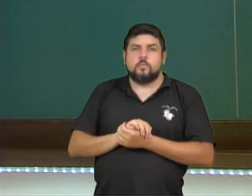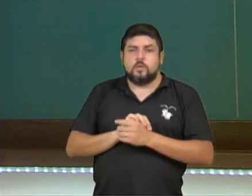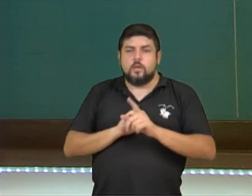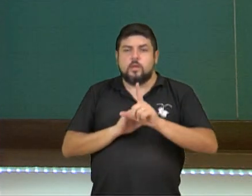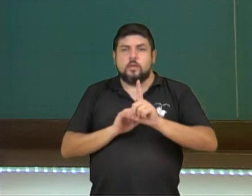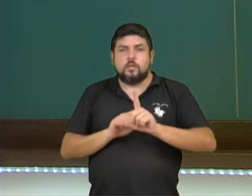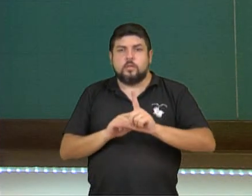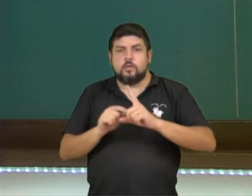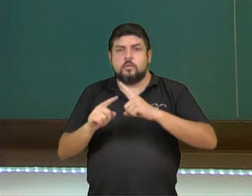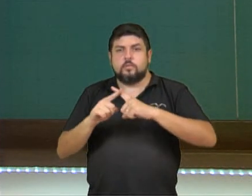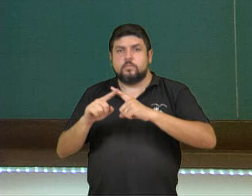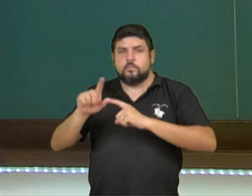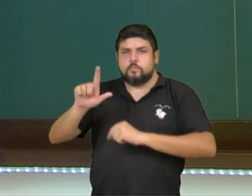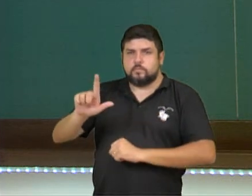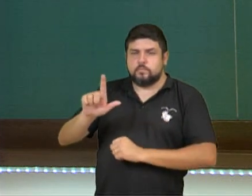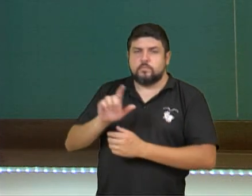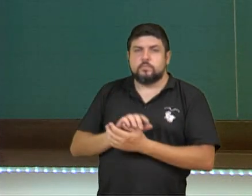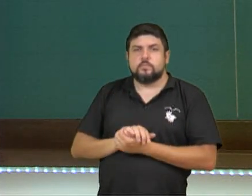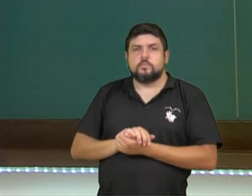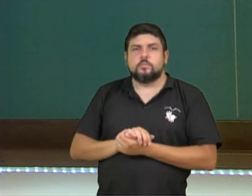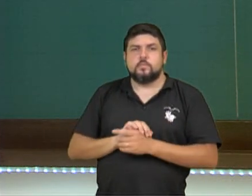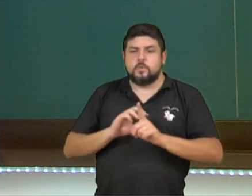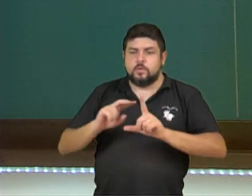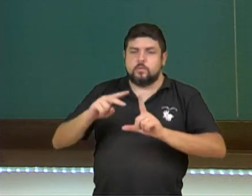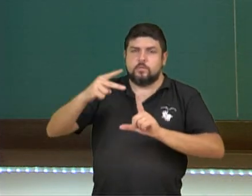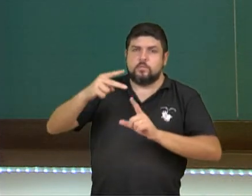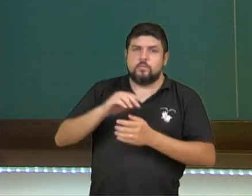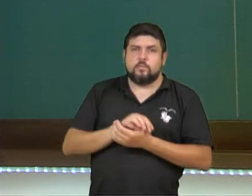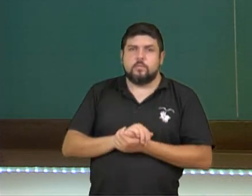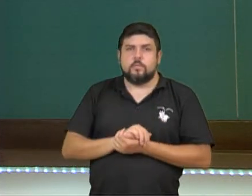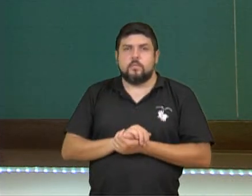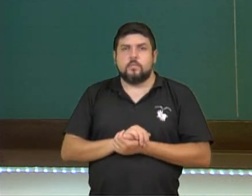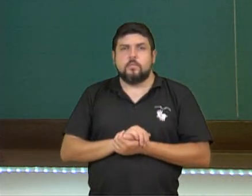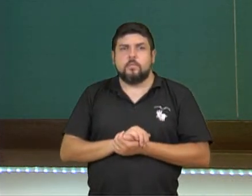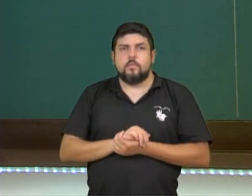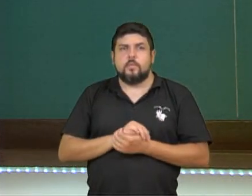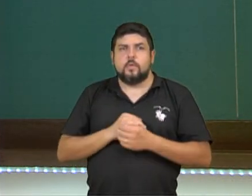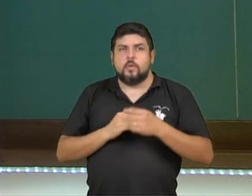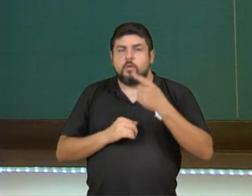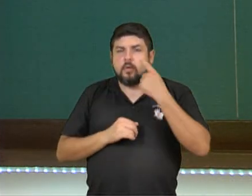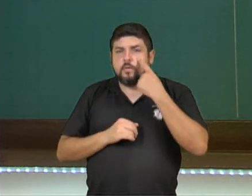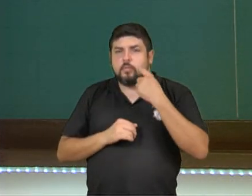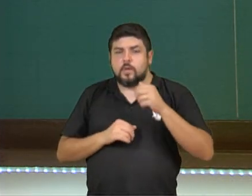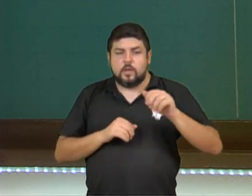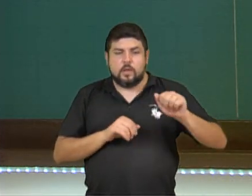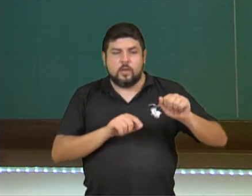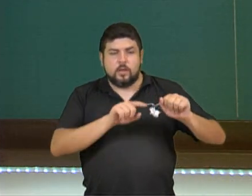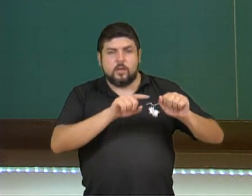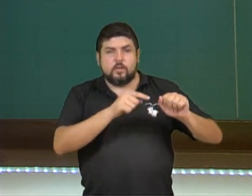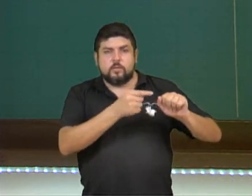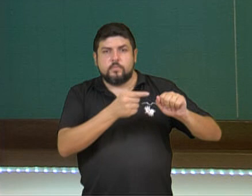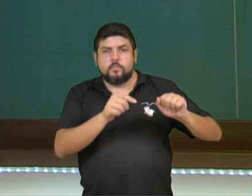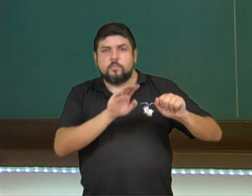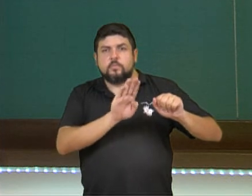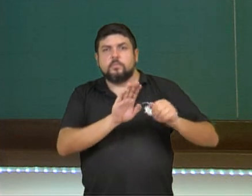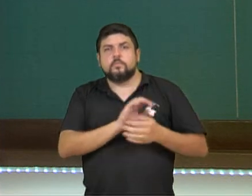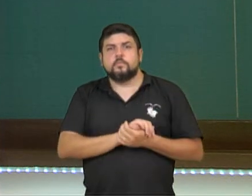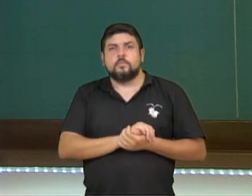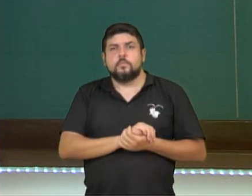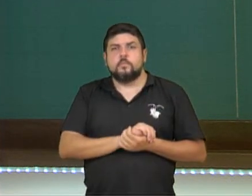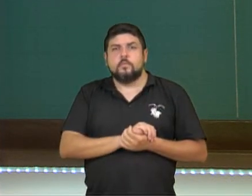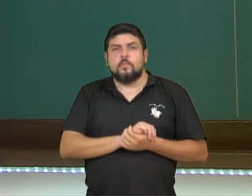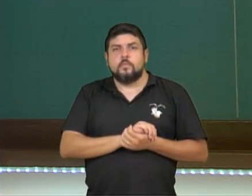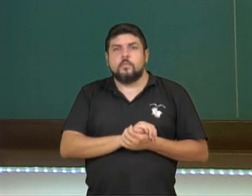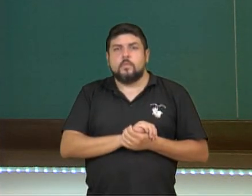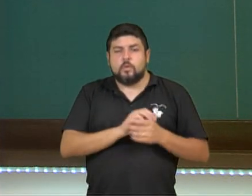do quadrado amarelo, hein? É a menos b. Olha aqui, ó, nós não vimos que o lado do retângulo é a menos b? Do quadrado também